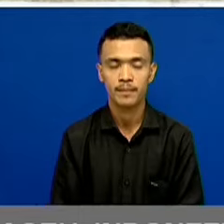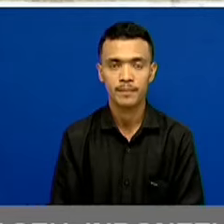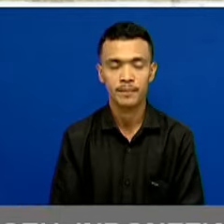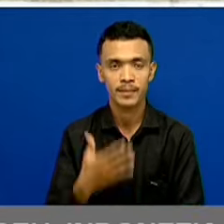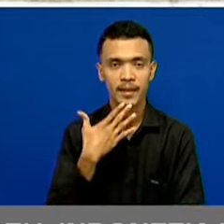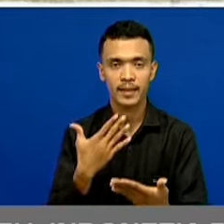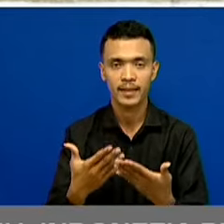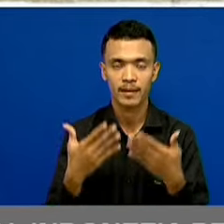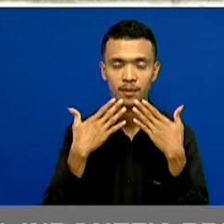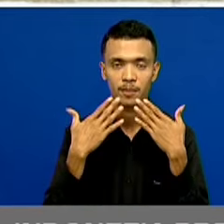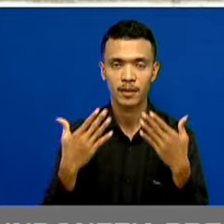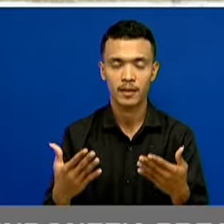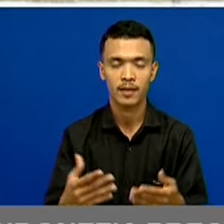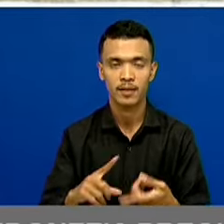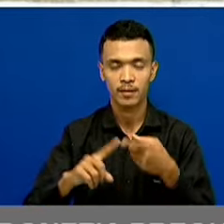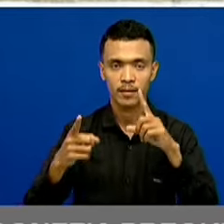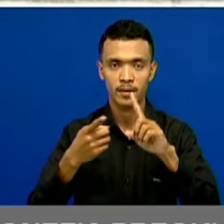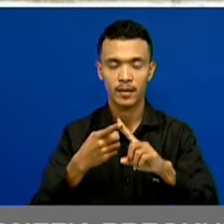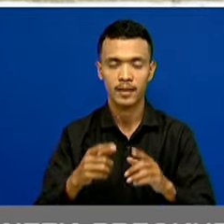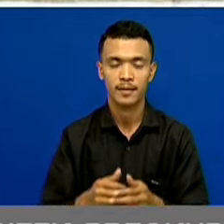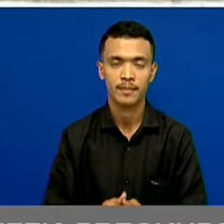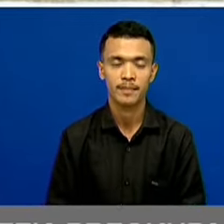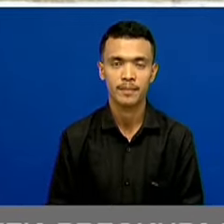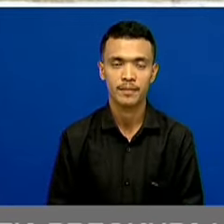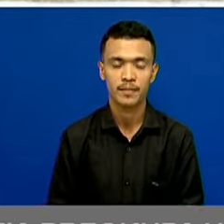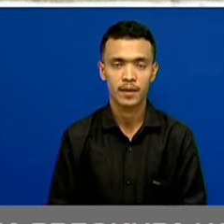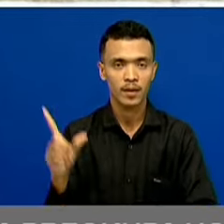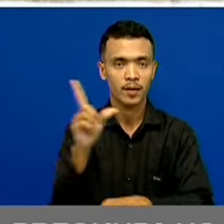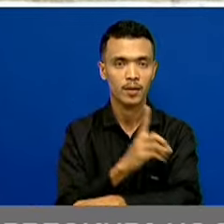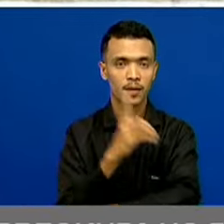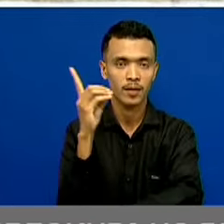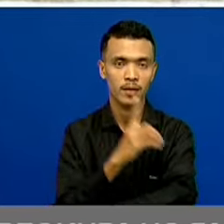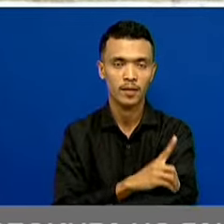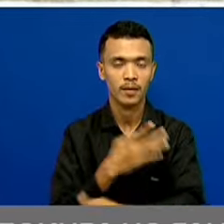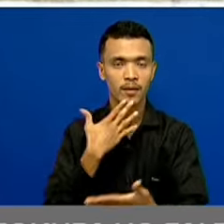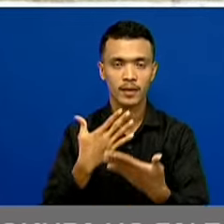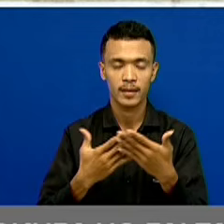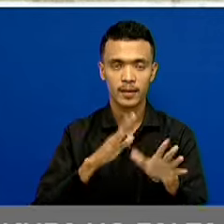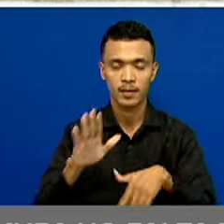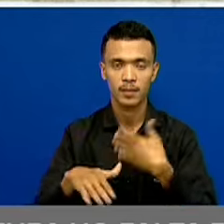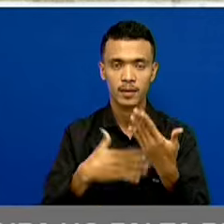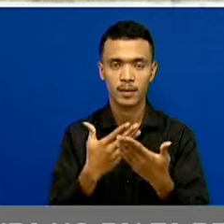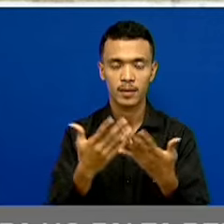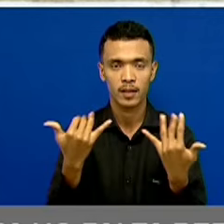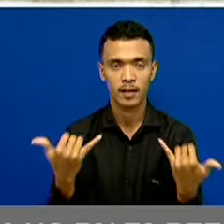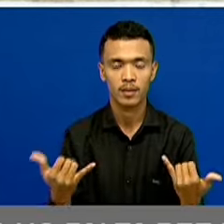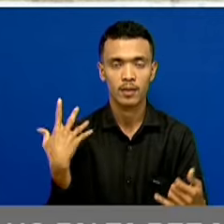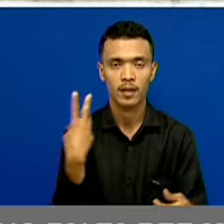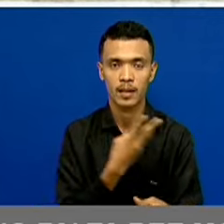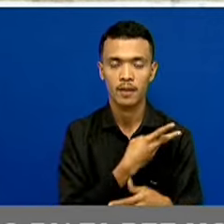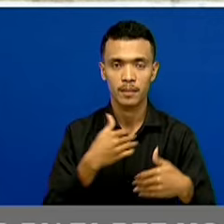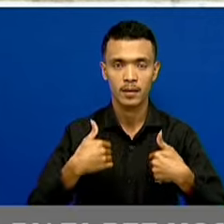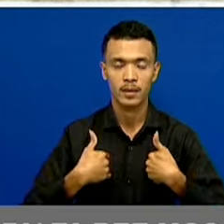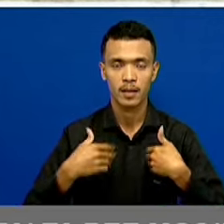Dia ko brigada belung ihe studio central RTT Ali kai koli dili. Lalu dia ko vintage no telespectadores dadaung ne ami iha area dor